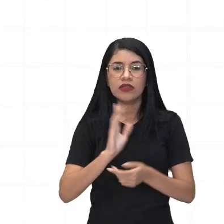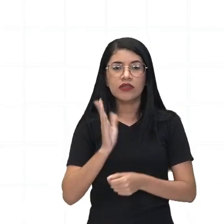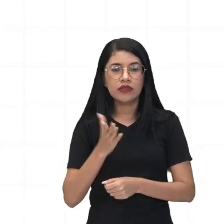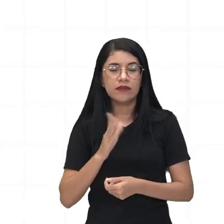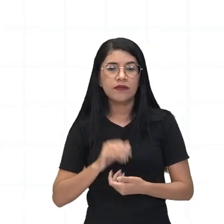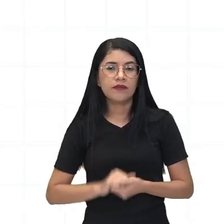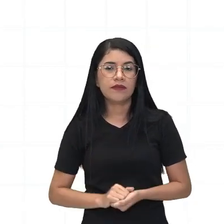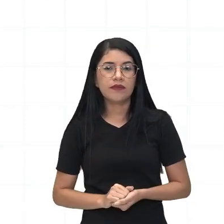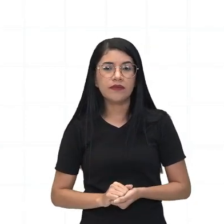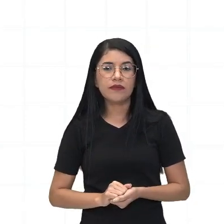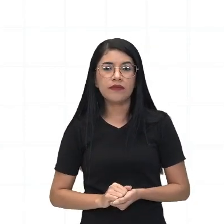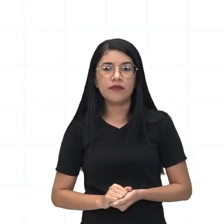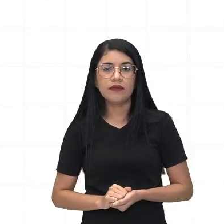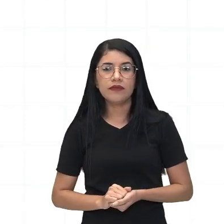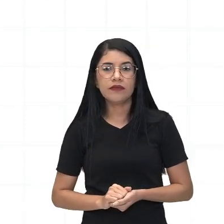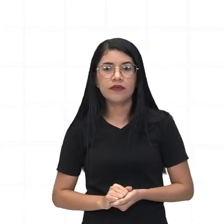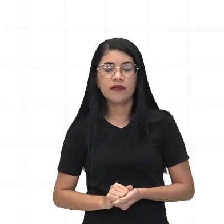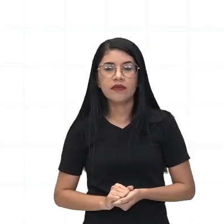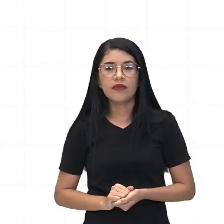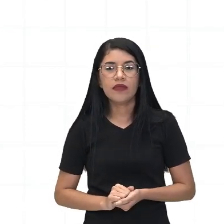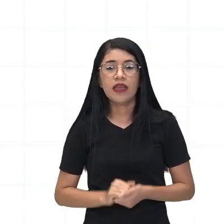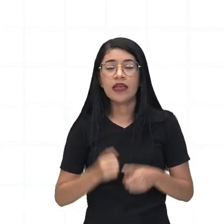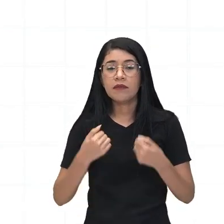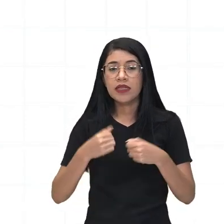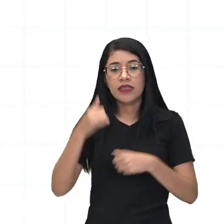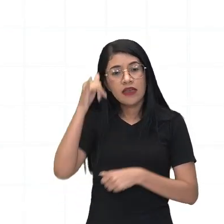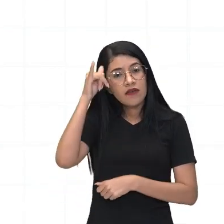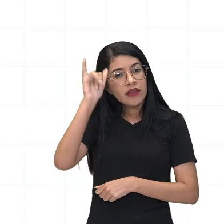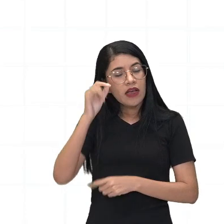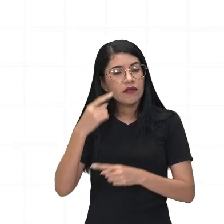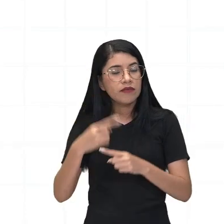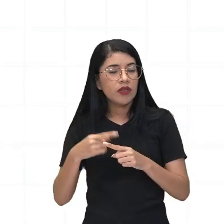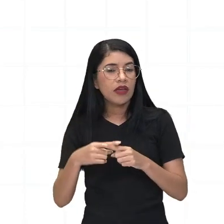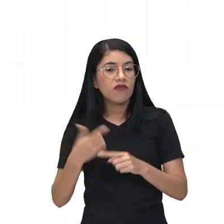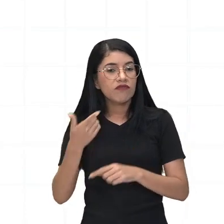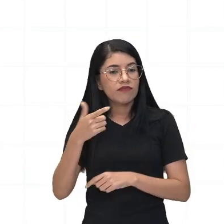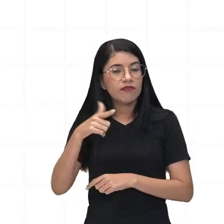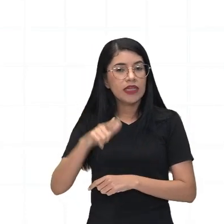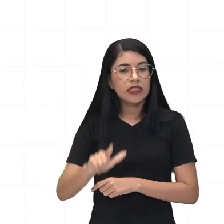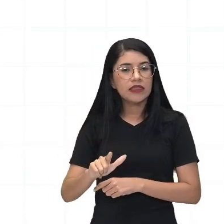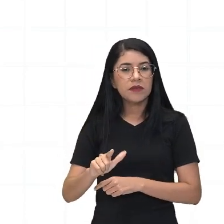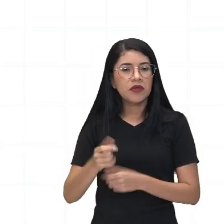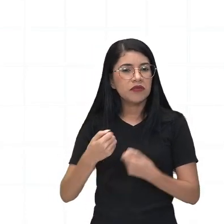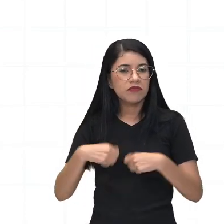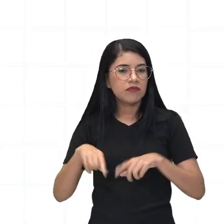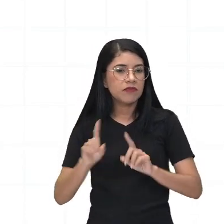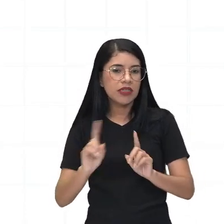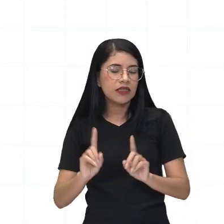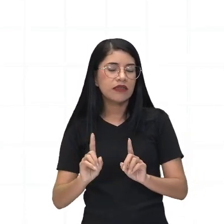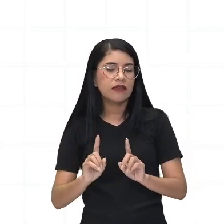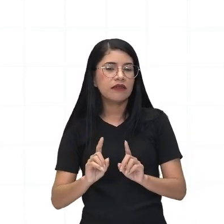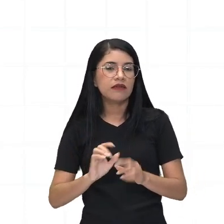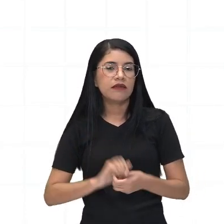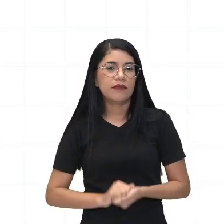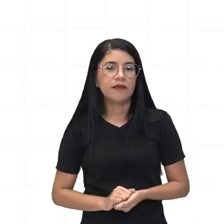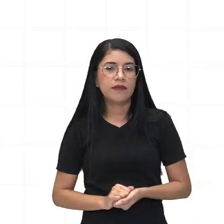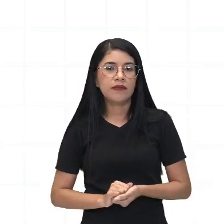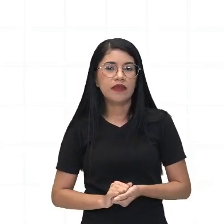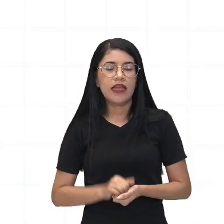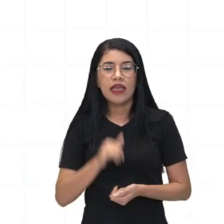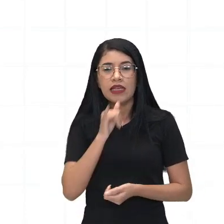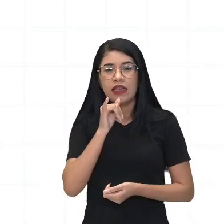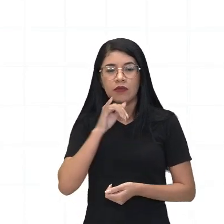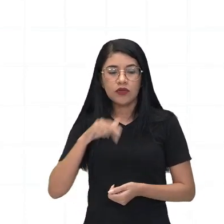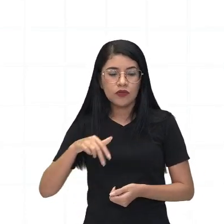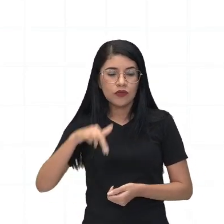certeza. O pleonasmo vicioso é aquele que deve ser evitado, porque é uma repetição desnecessária. Então, por exemplo, subir para